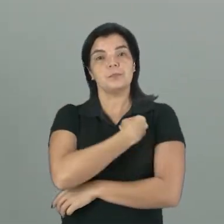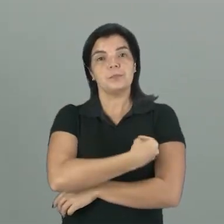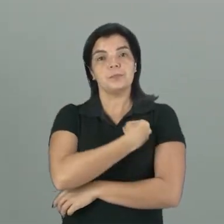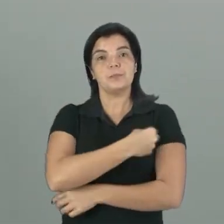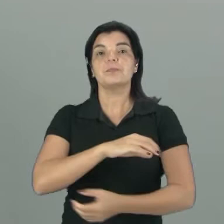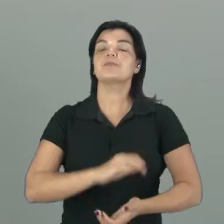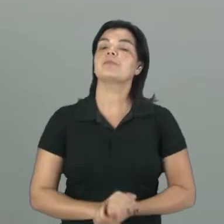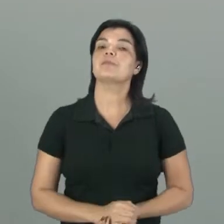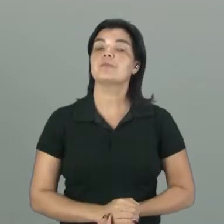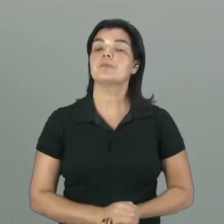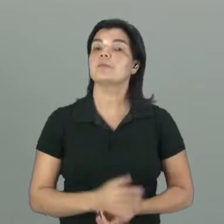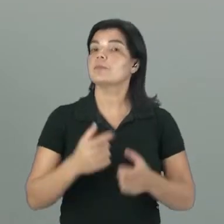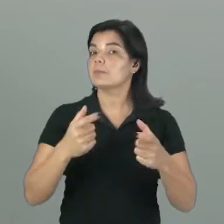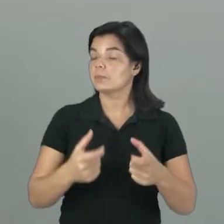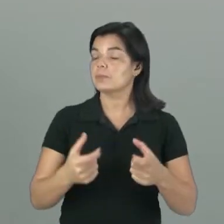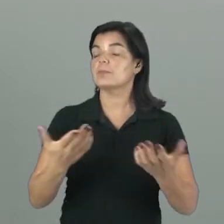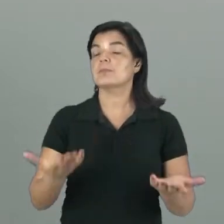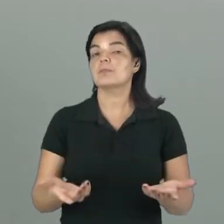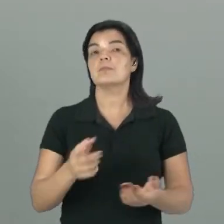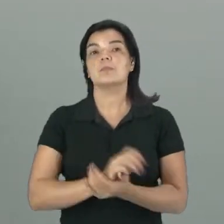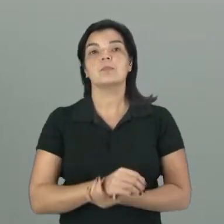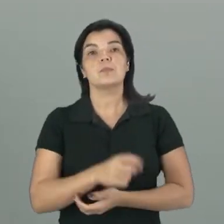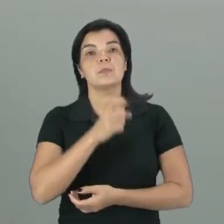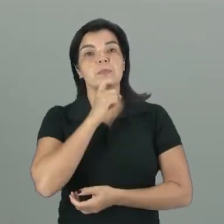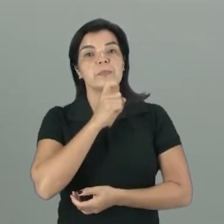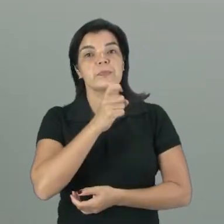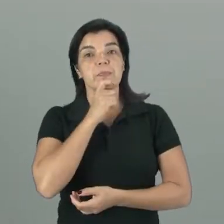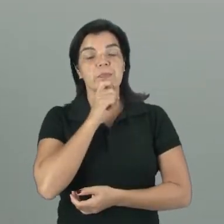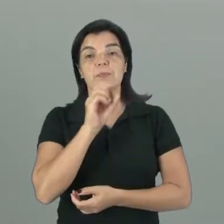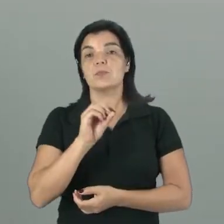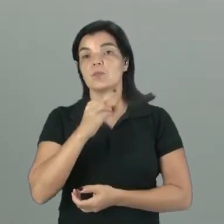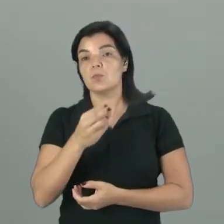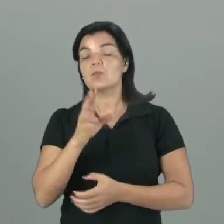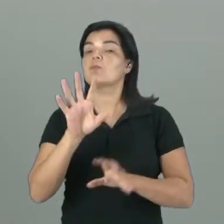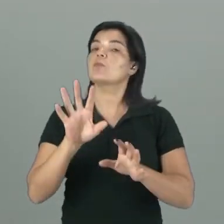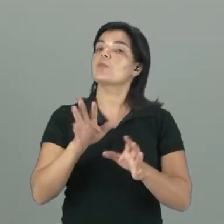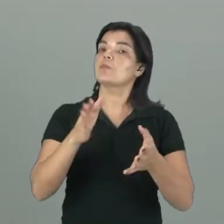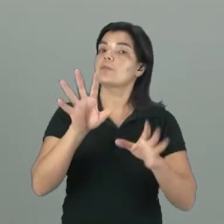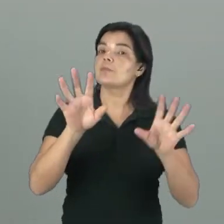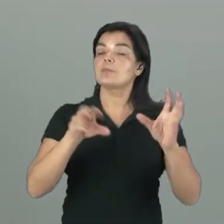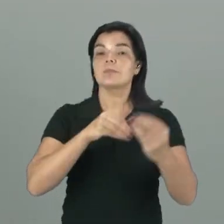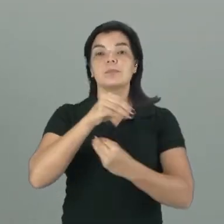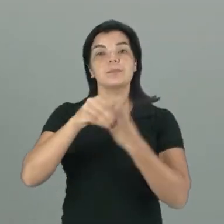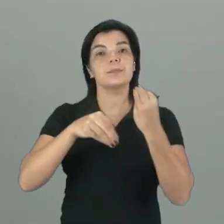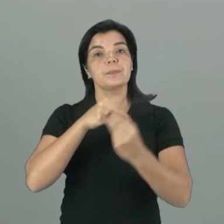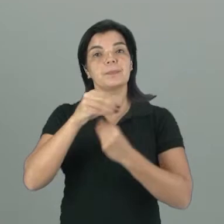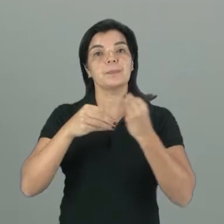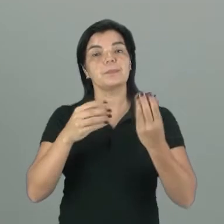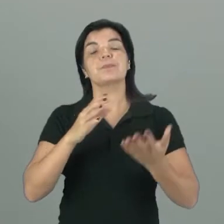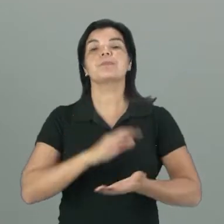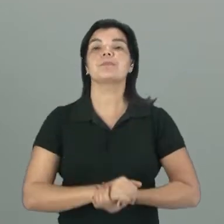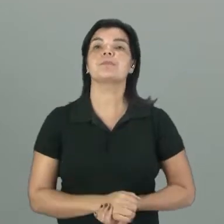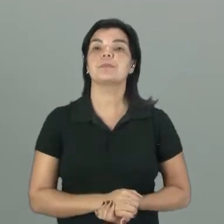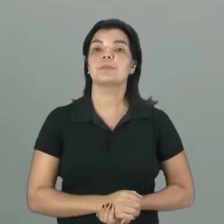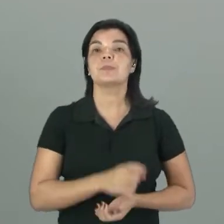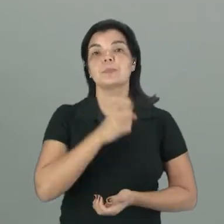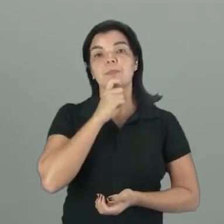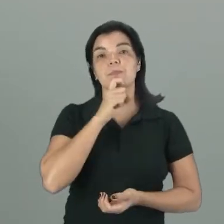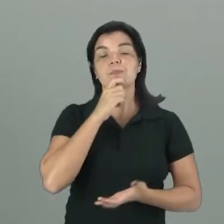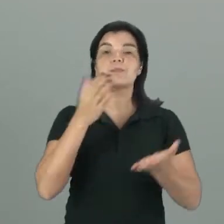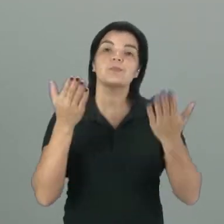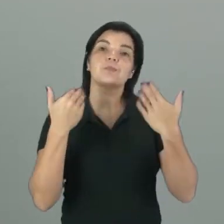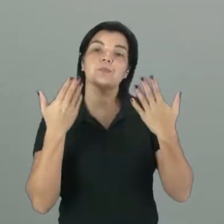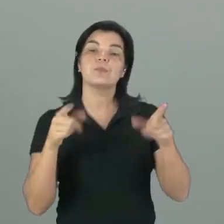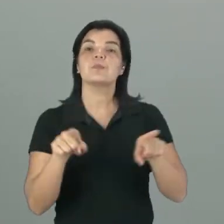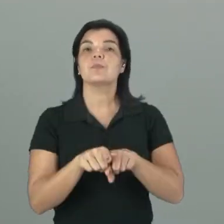que dessa vez são caracterizadas por viverem preferencialmente em locais que sejam frios ou considerados